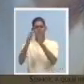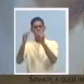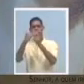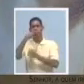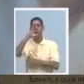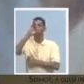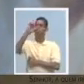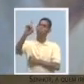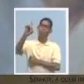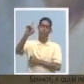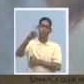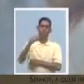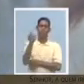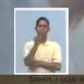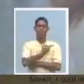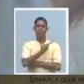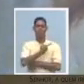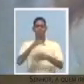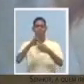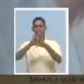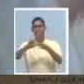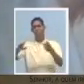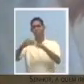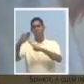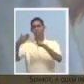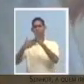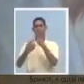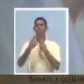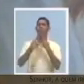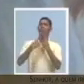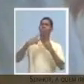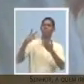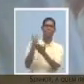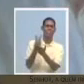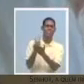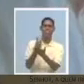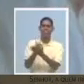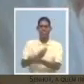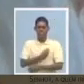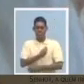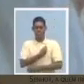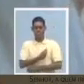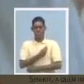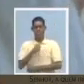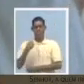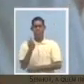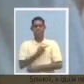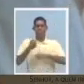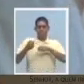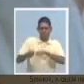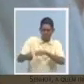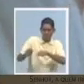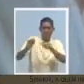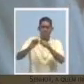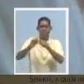seja livre dos desejos malignos, dos desejos estragados, dos desejos estropiados, que